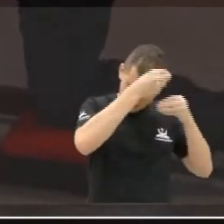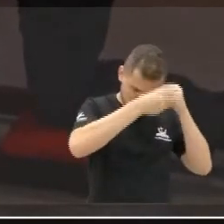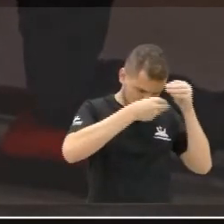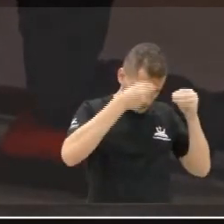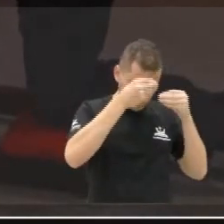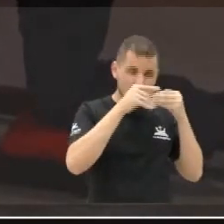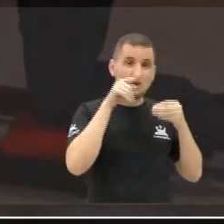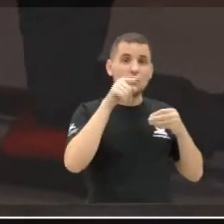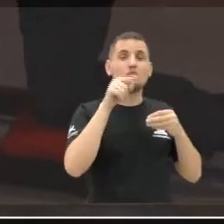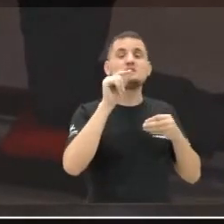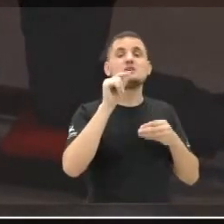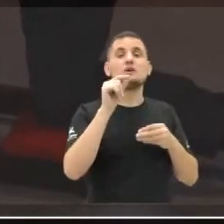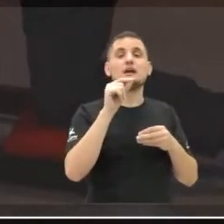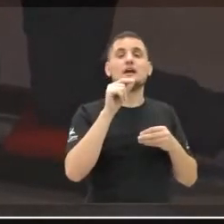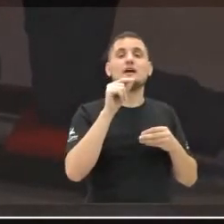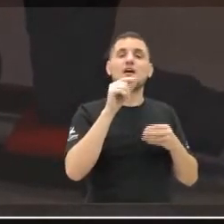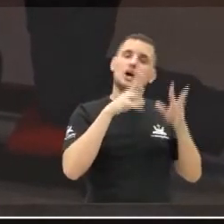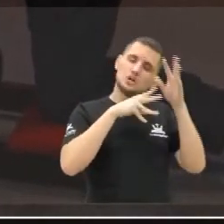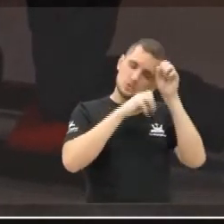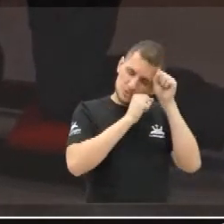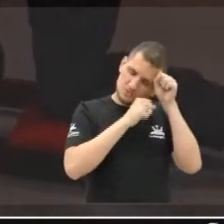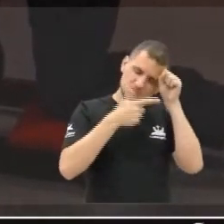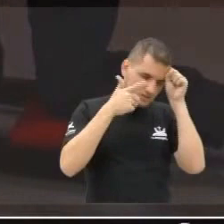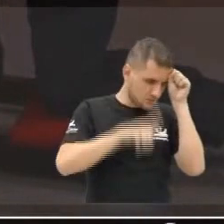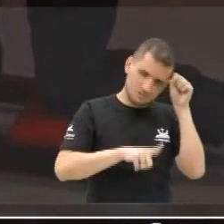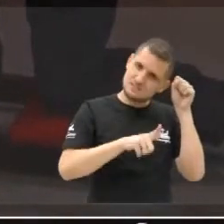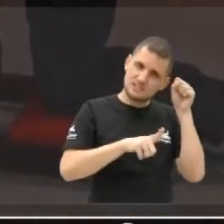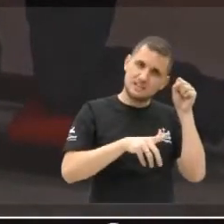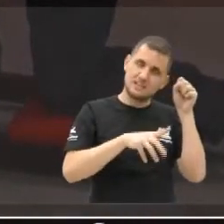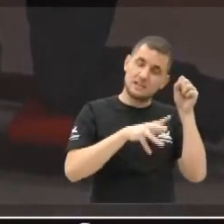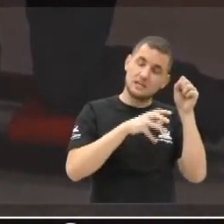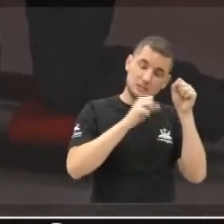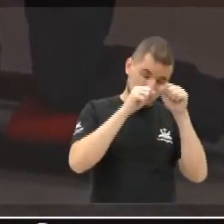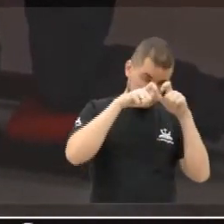fazendo você perder o sono, a paz.